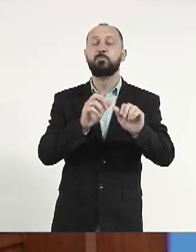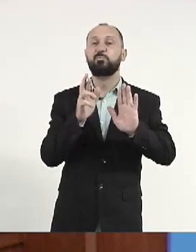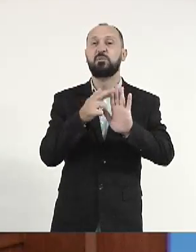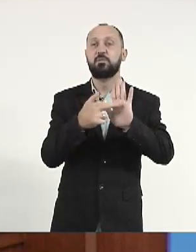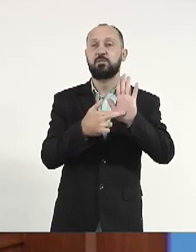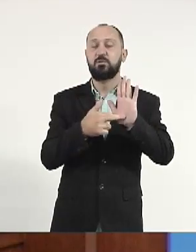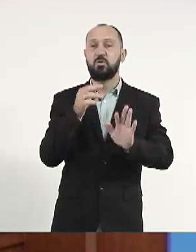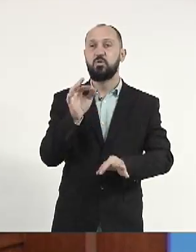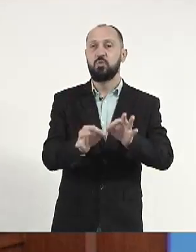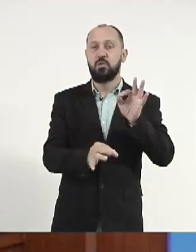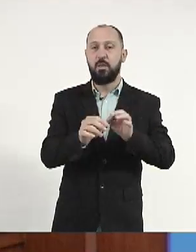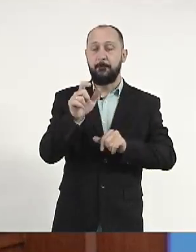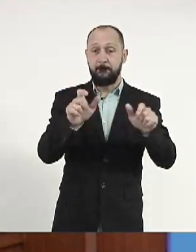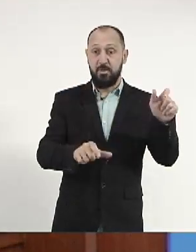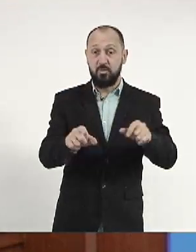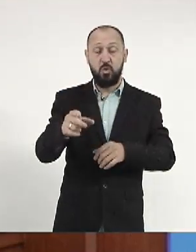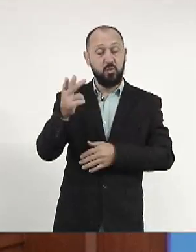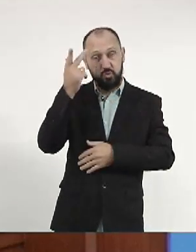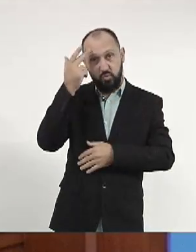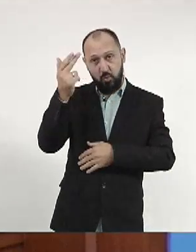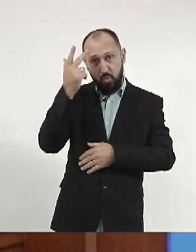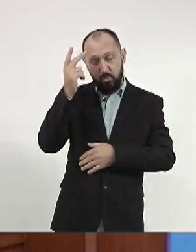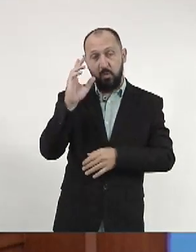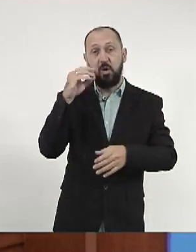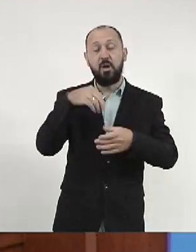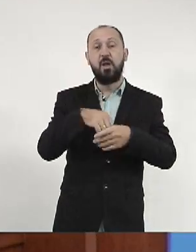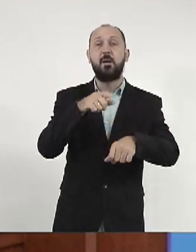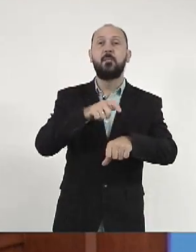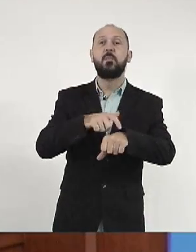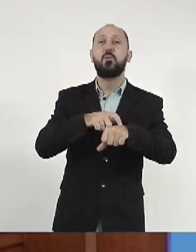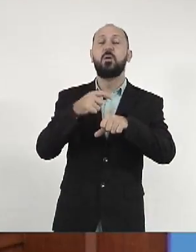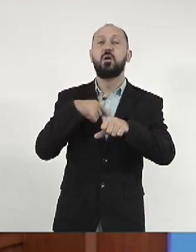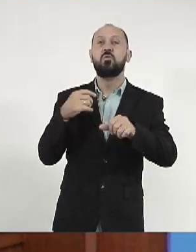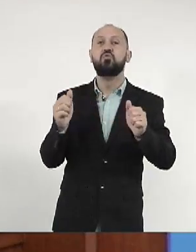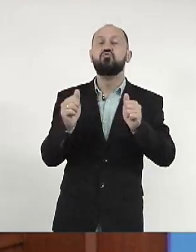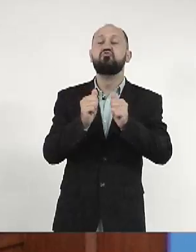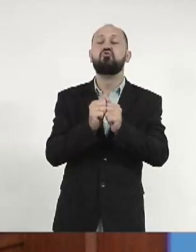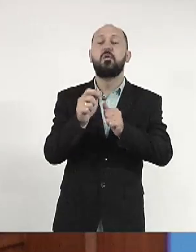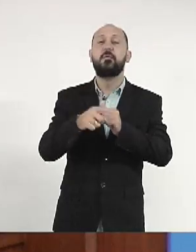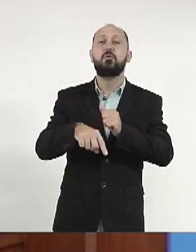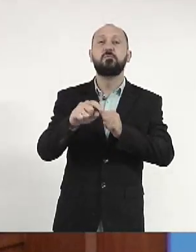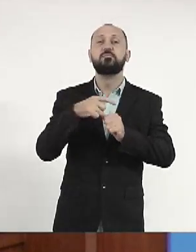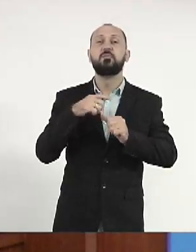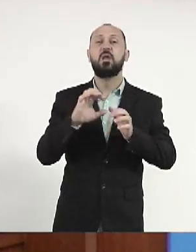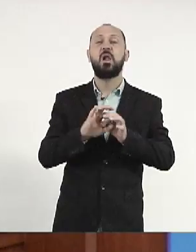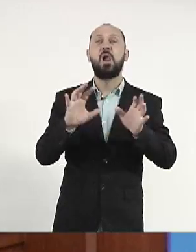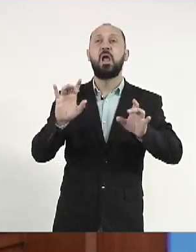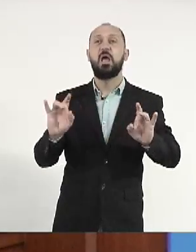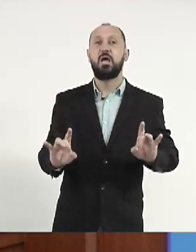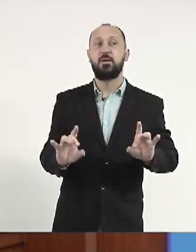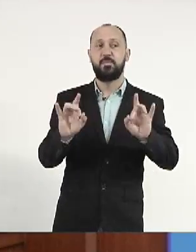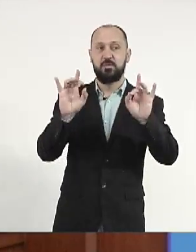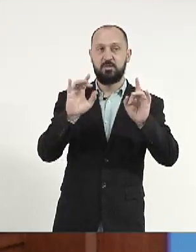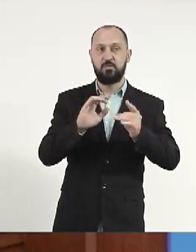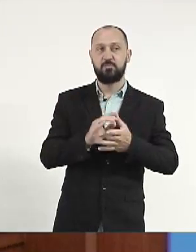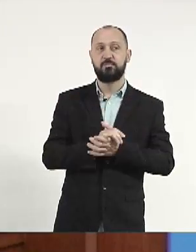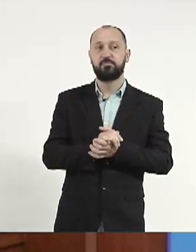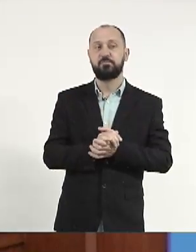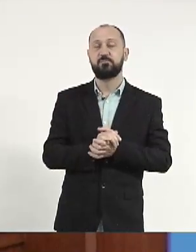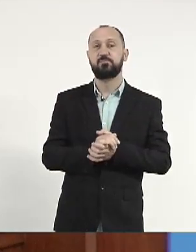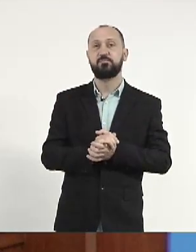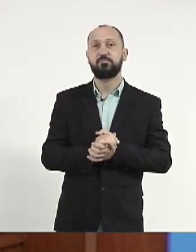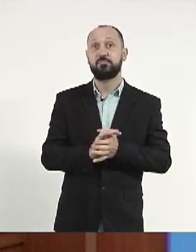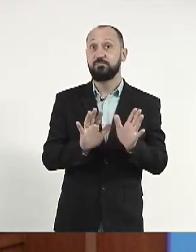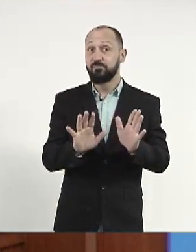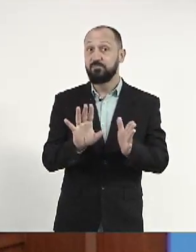o julgamento de pessoas comuns em casos que envolvam indivíduos com foro privilegiado.